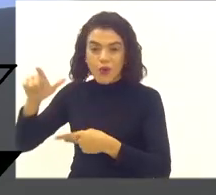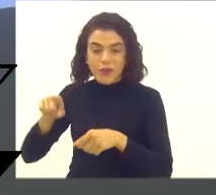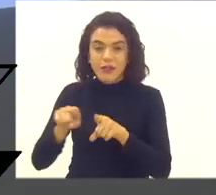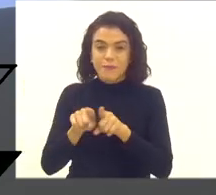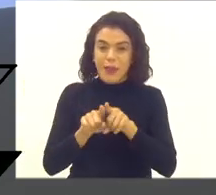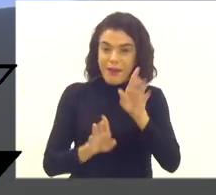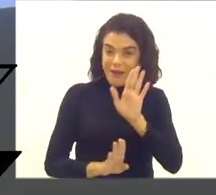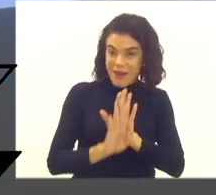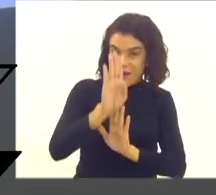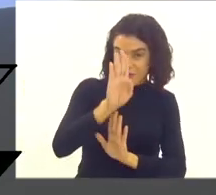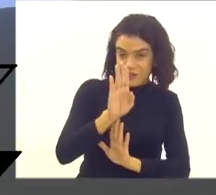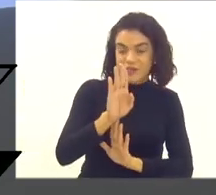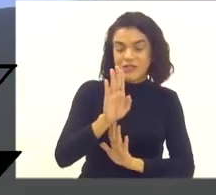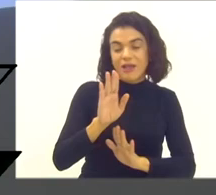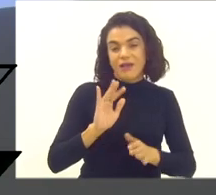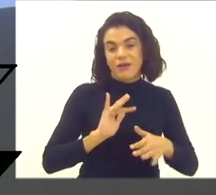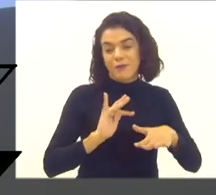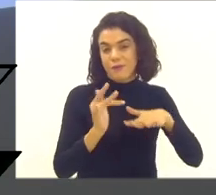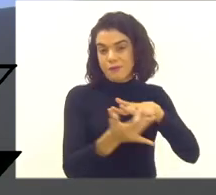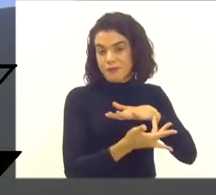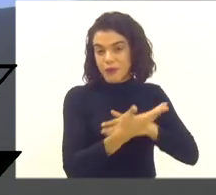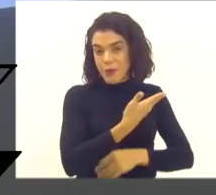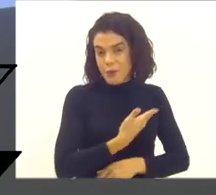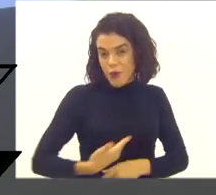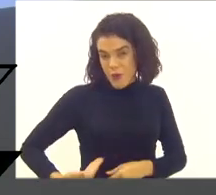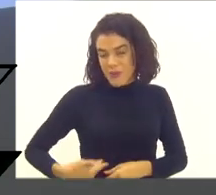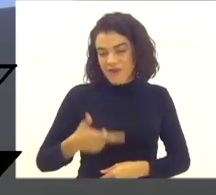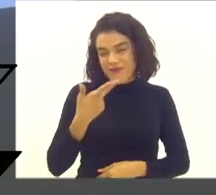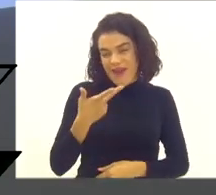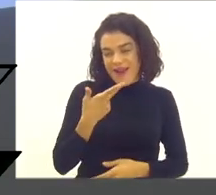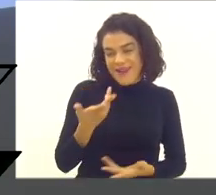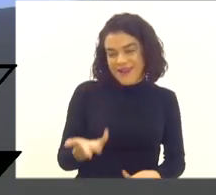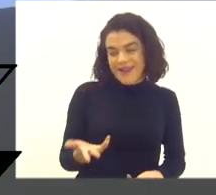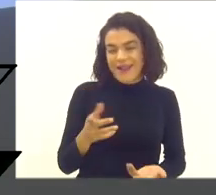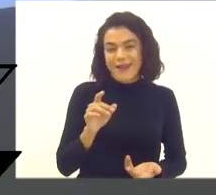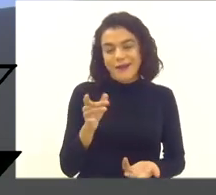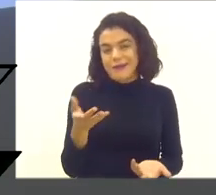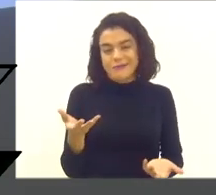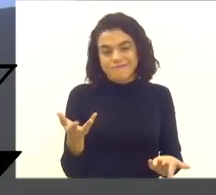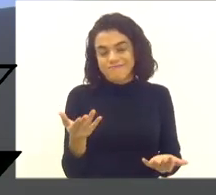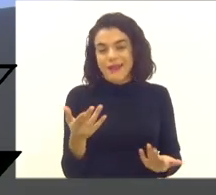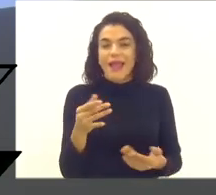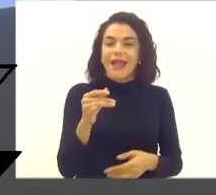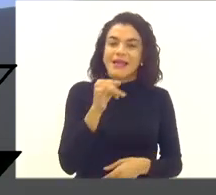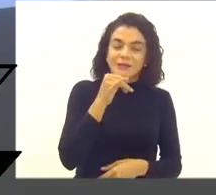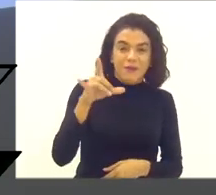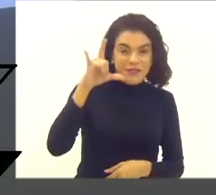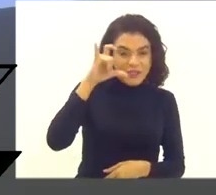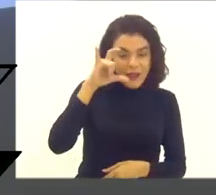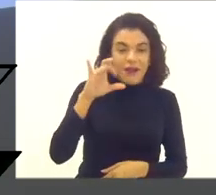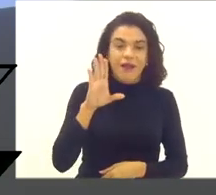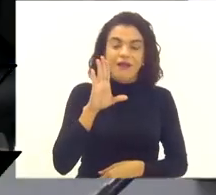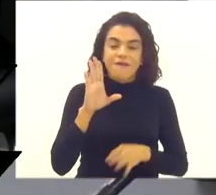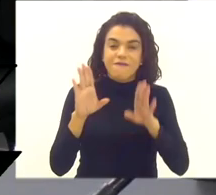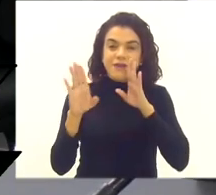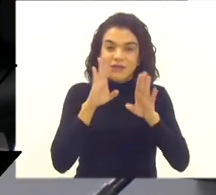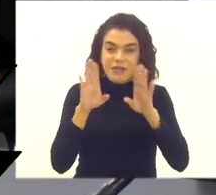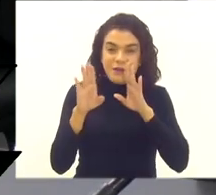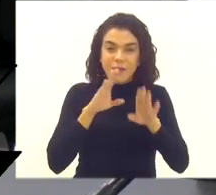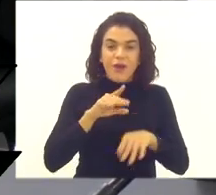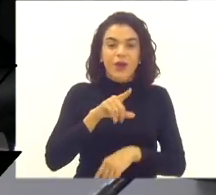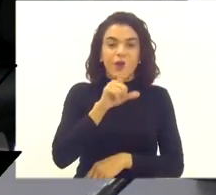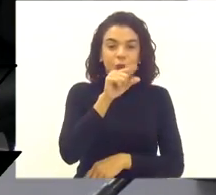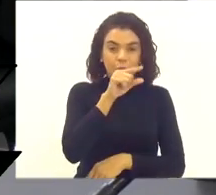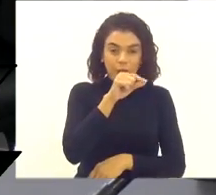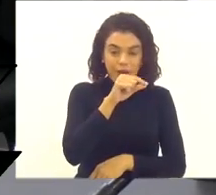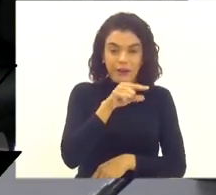engajamento nas redes públicas que a gente chama né que são os Instagram Facebook Twitter